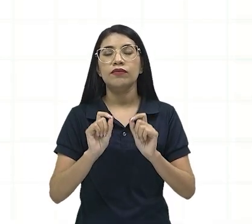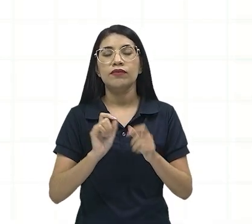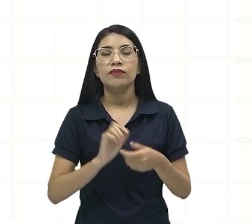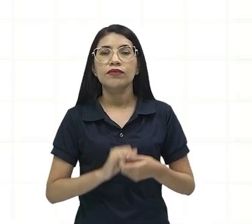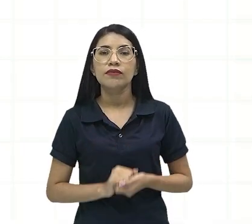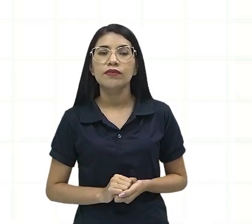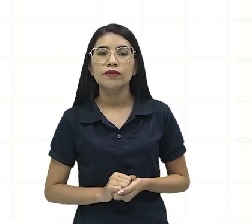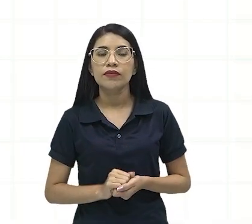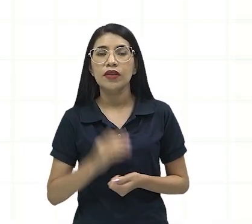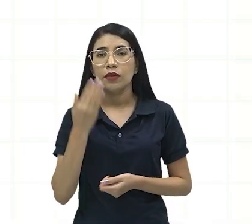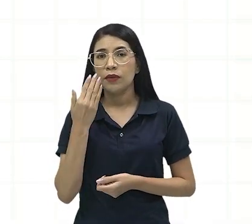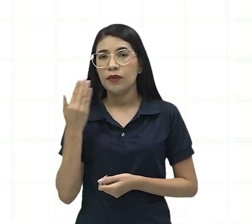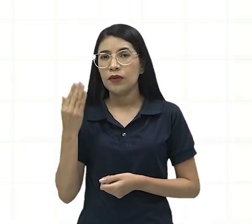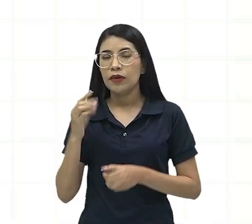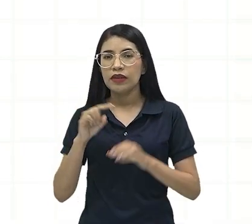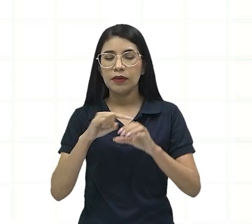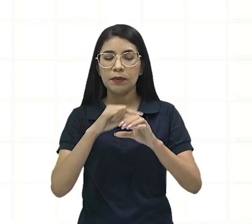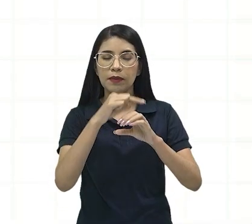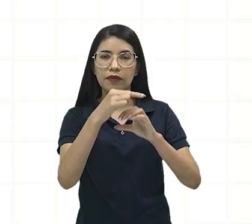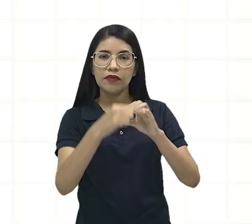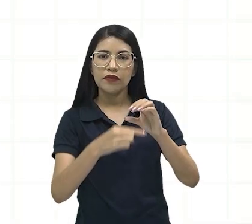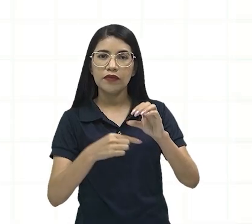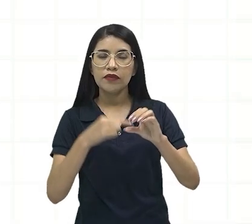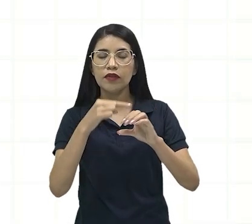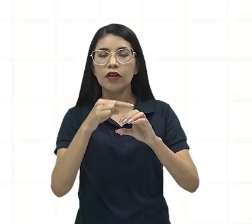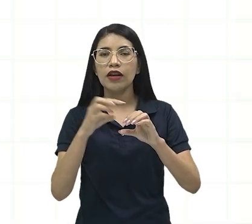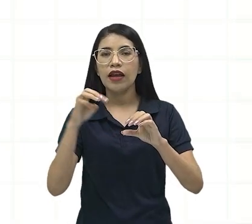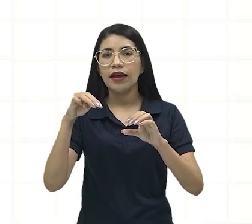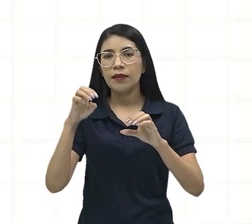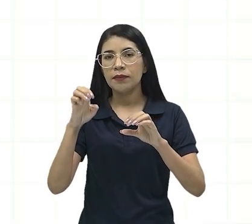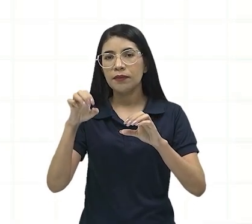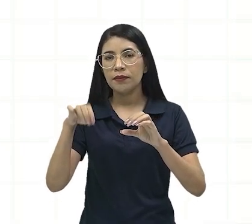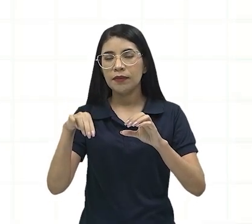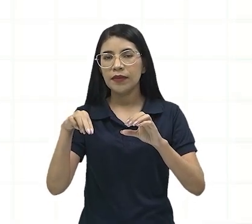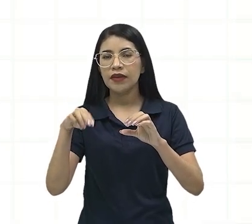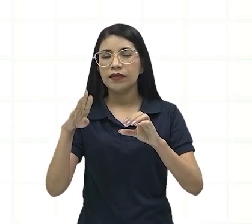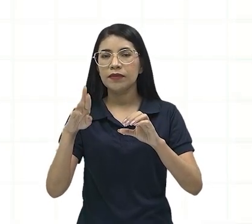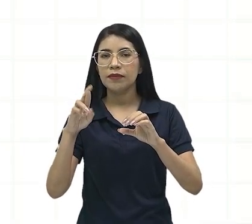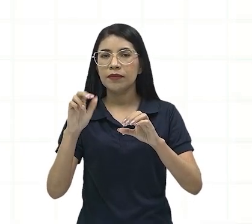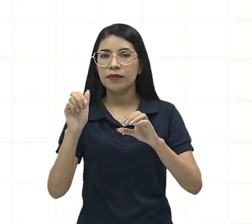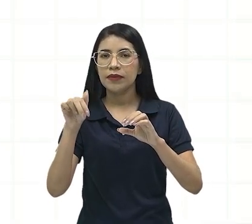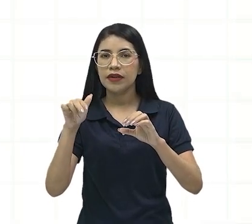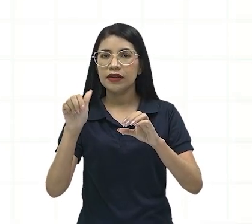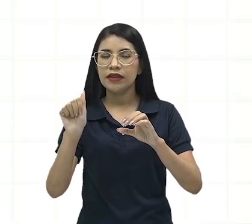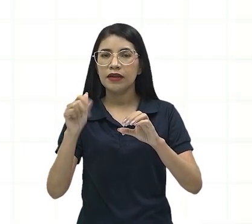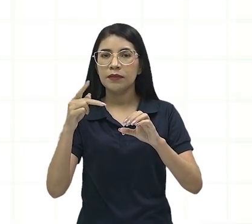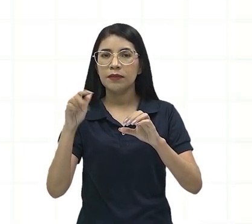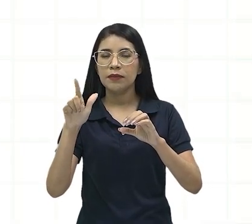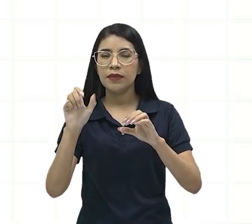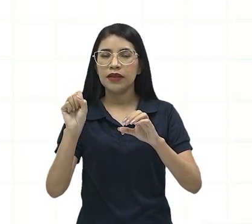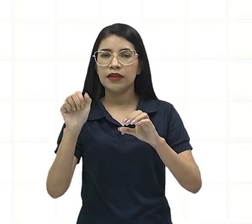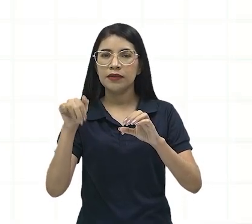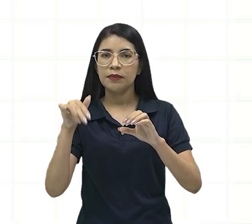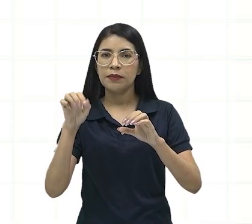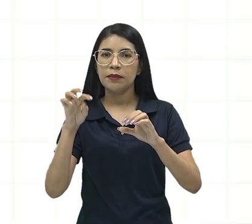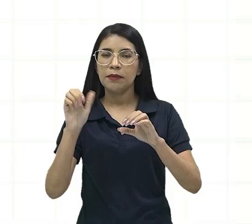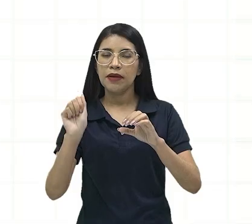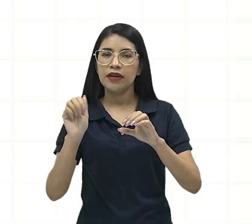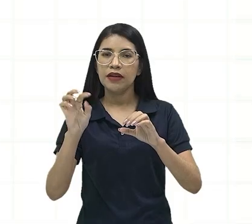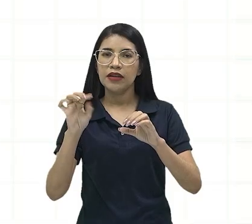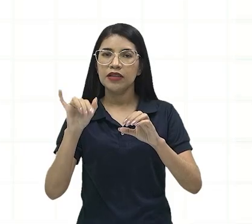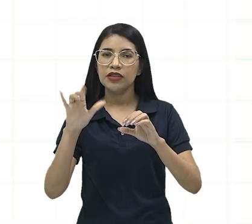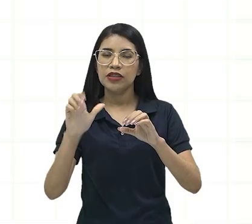composta aqui, ó, na parte externa pela membrana plasmática, na